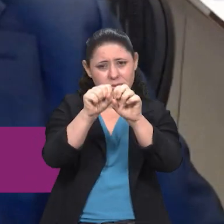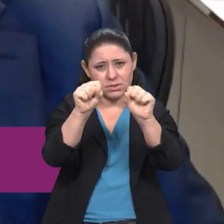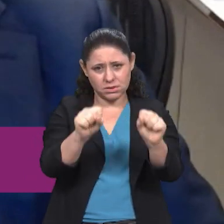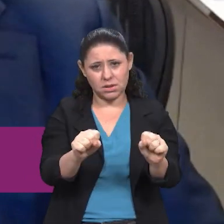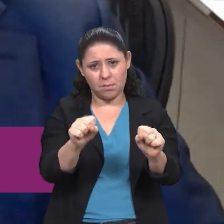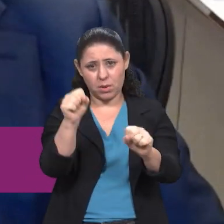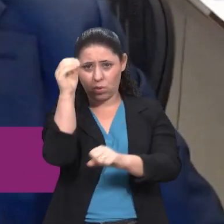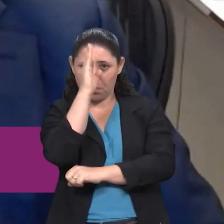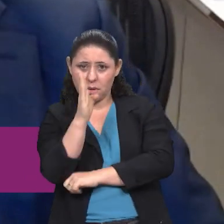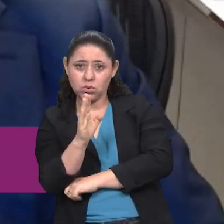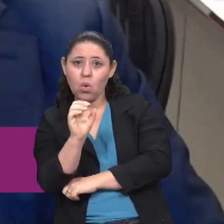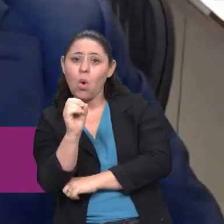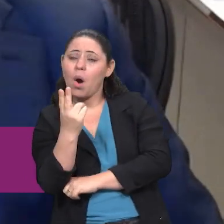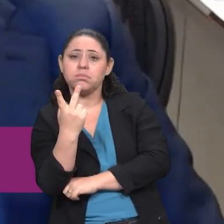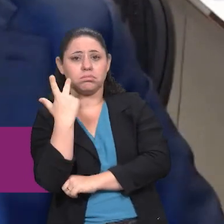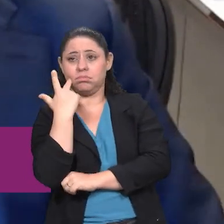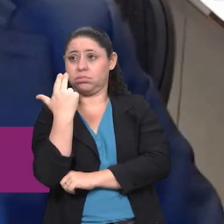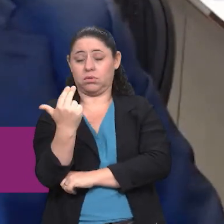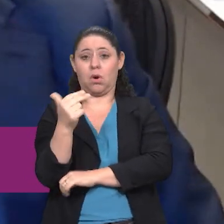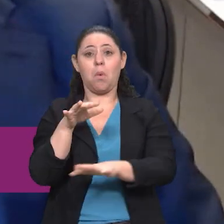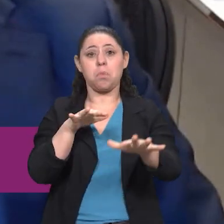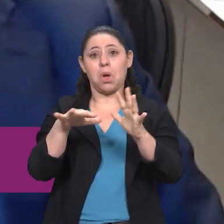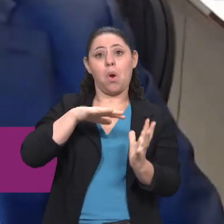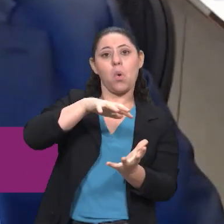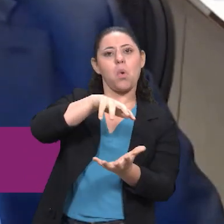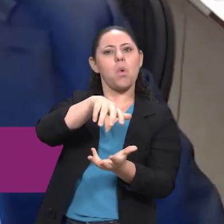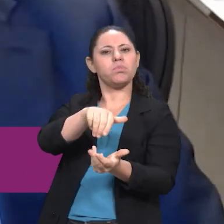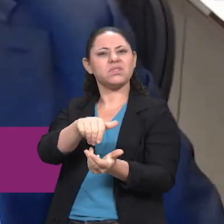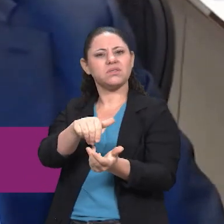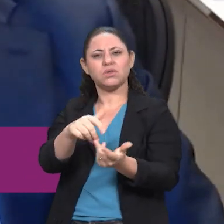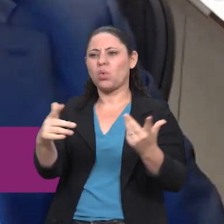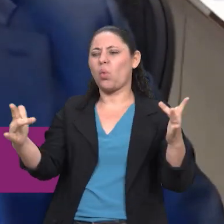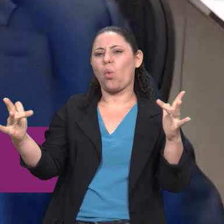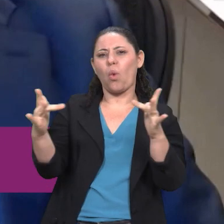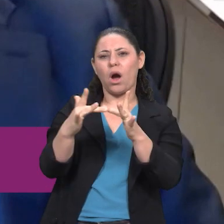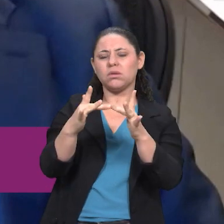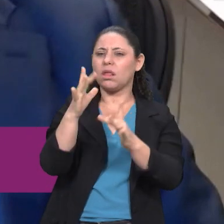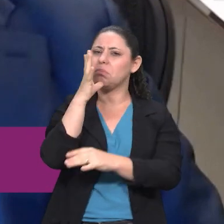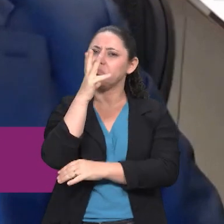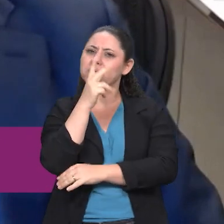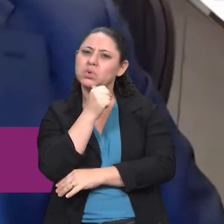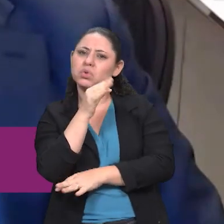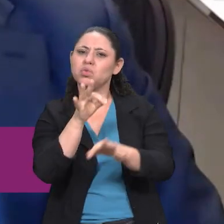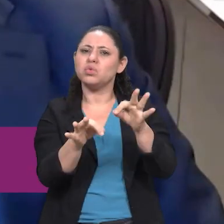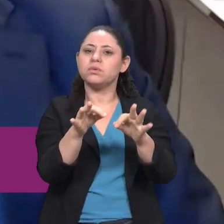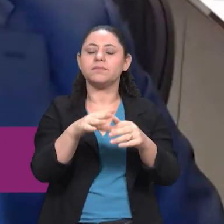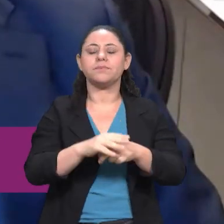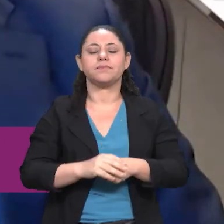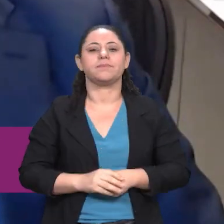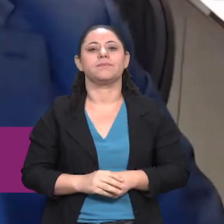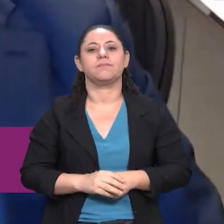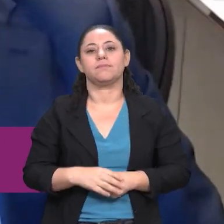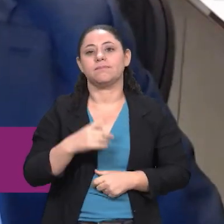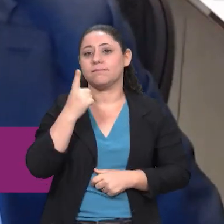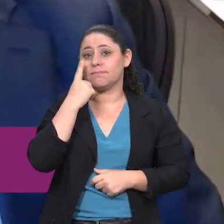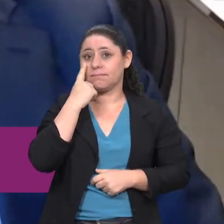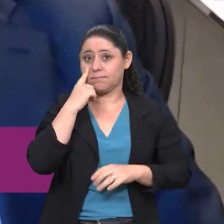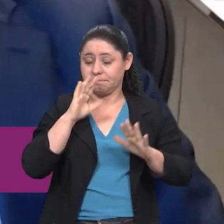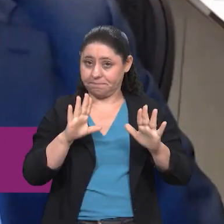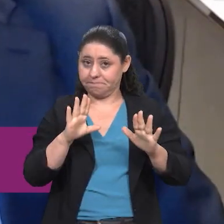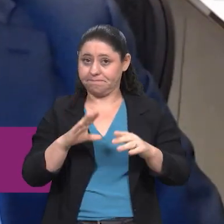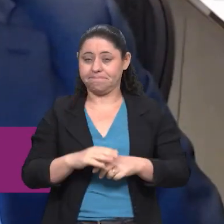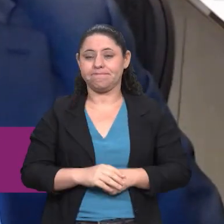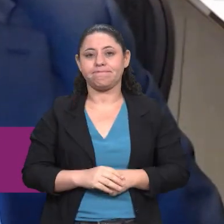meio que sistêmico do Brasil ou é um movimento mundial mesmo, essa demora?